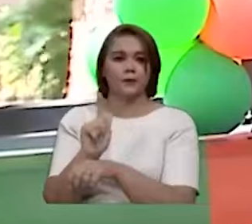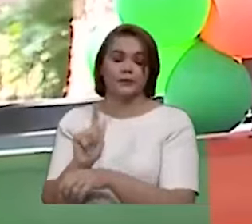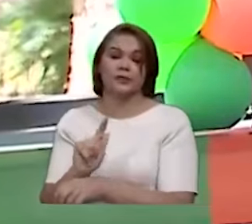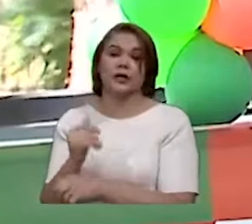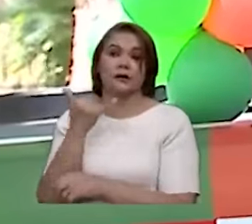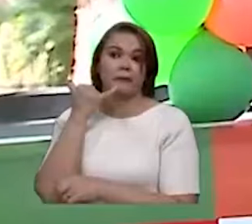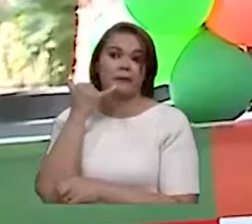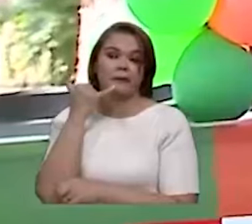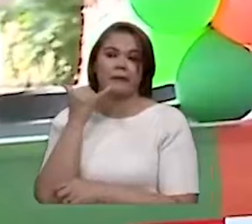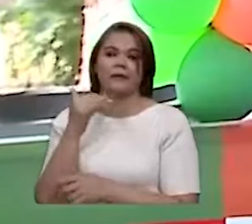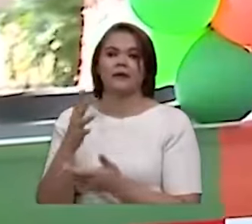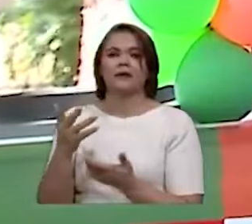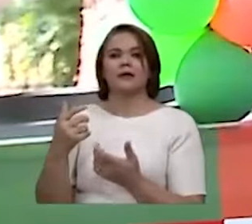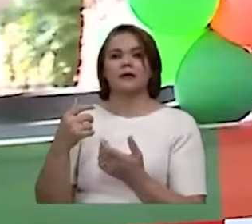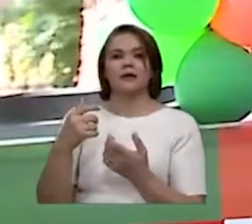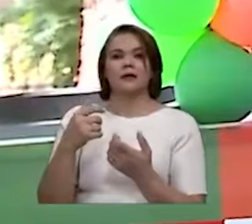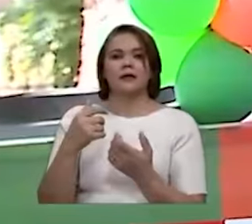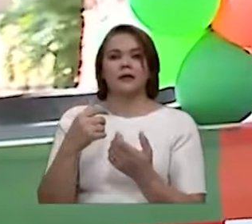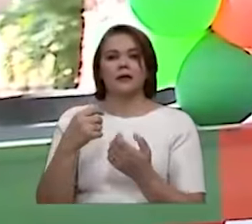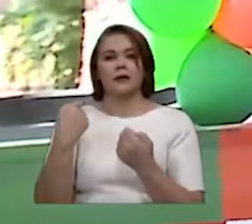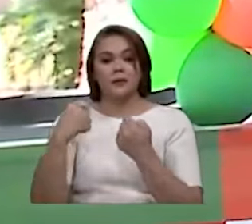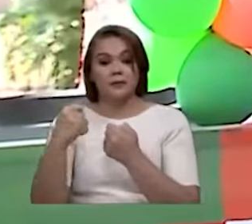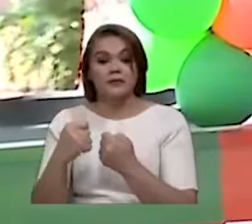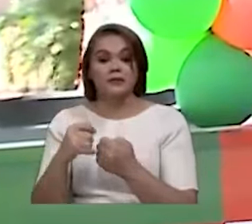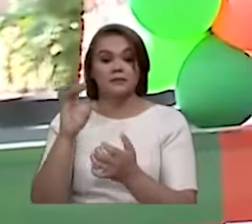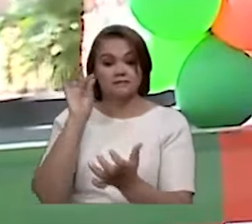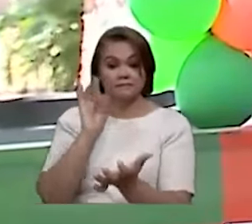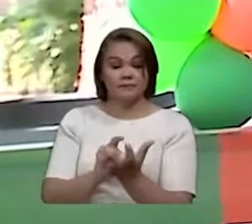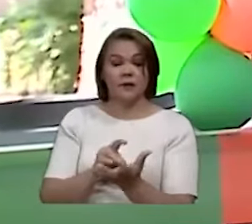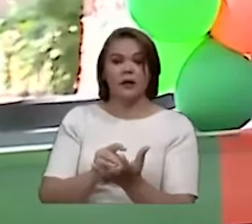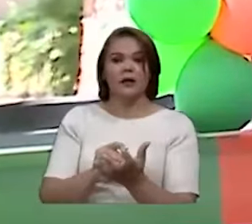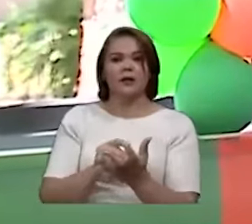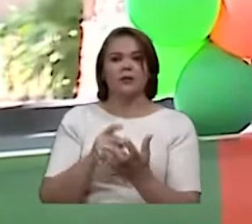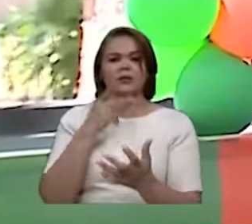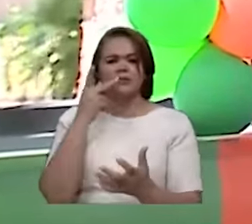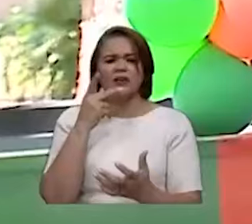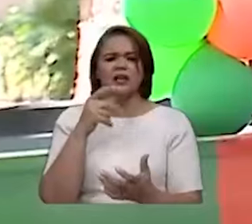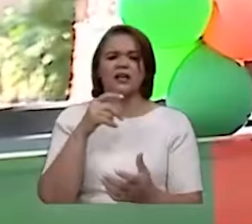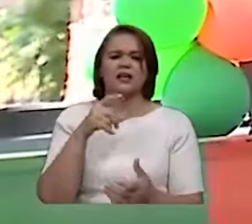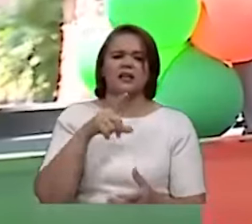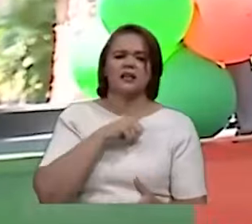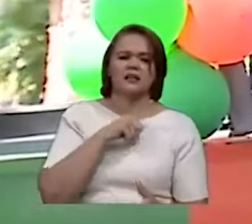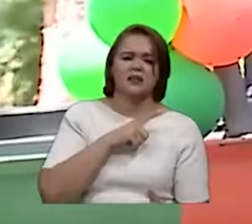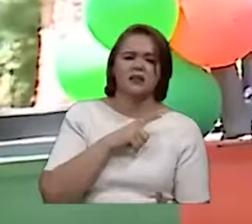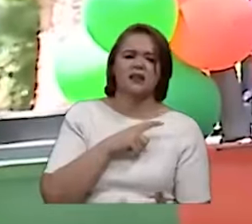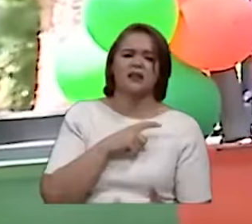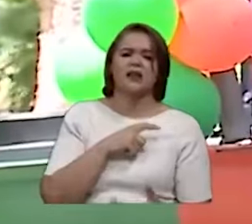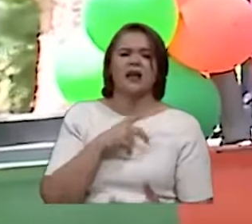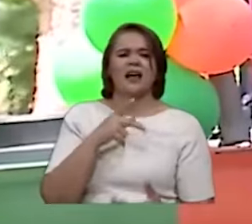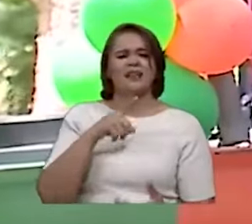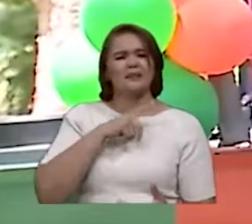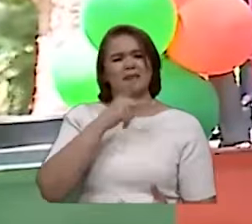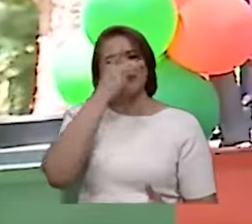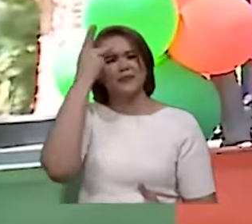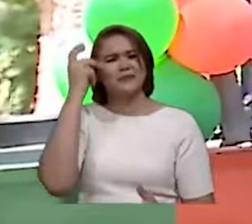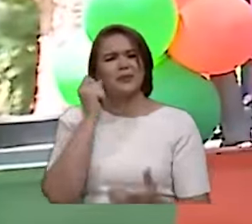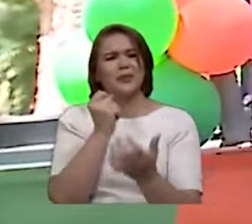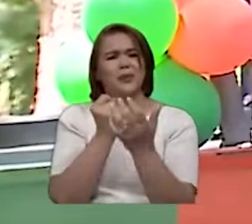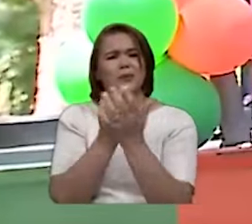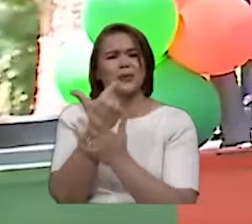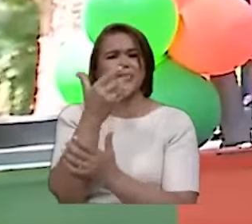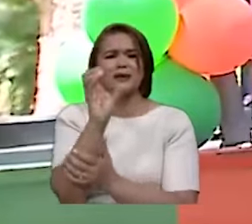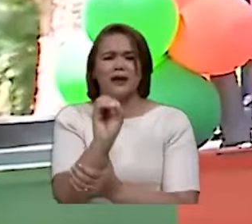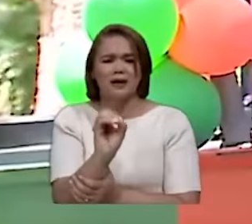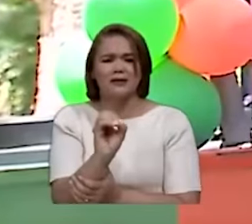gerente e eu tive que confirmar. Porque esse negócio do apartamento, quando eu falei que ia ter, Augusto Becker disse que já ia comprar 10 títulos, né? Aí o pessoal tava dizendo, vou comprar